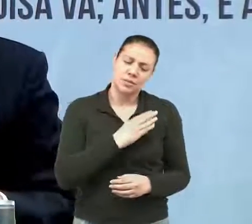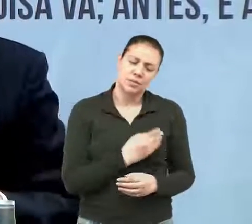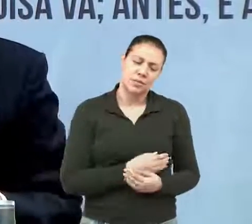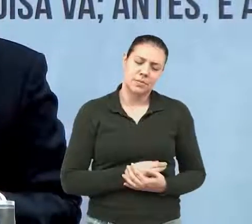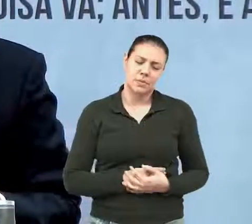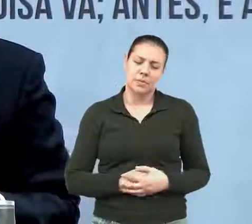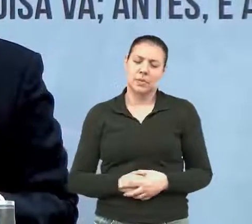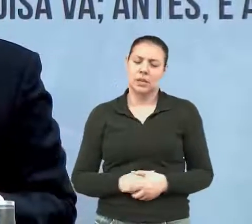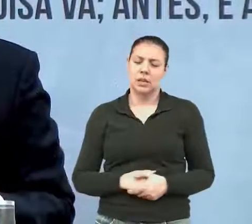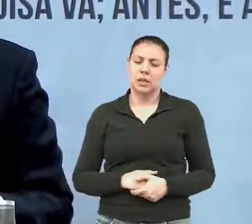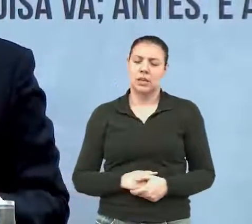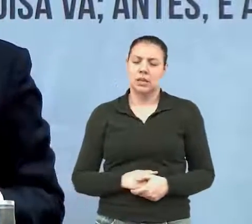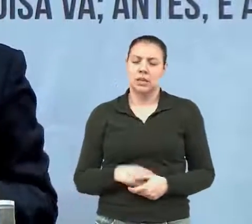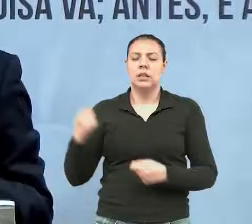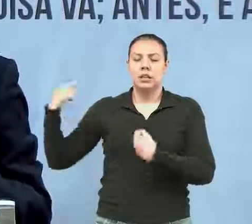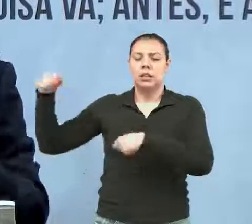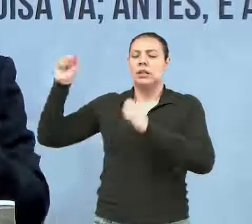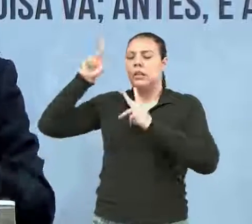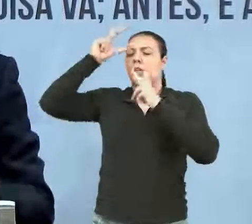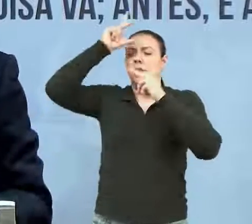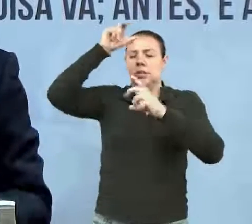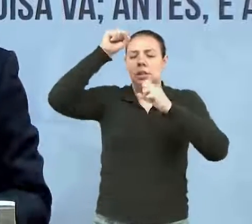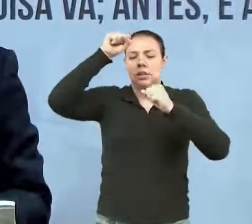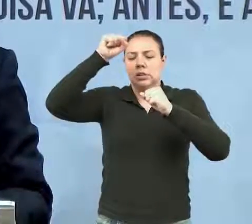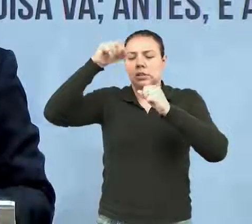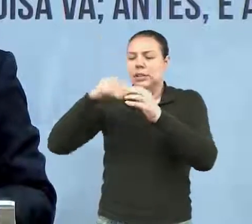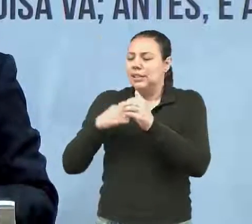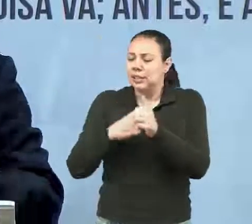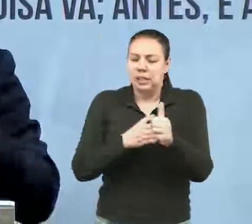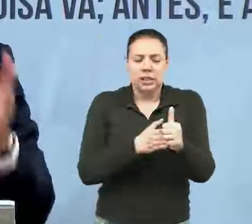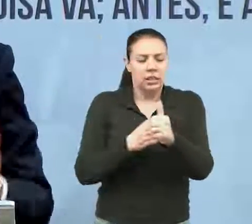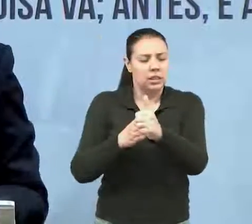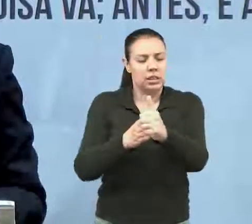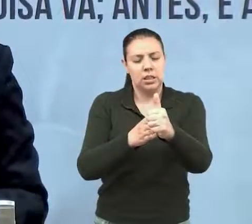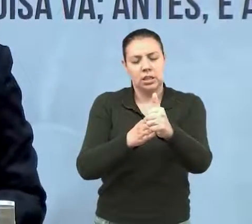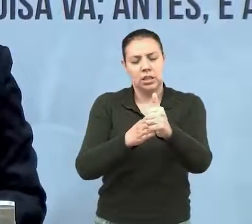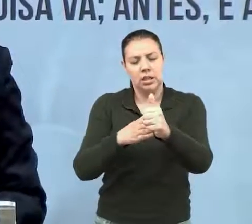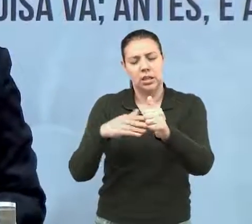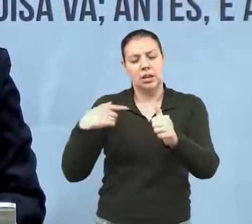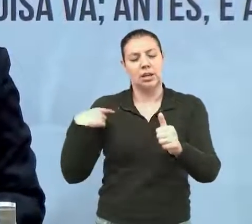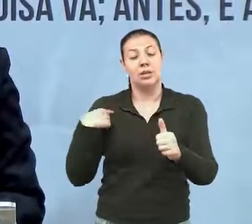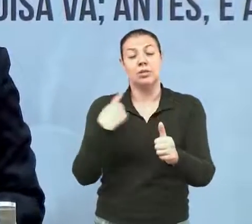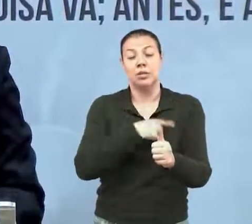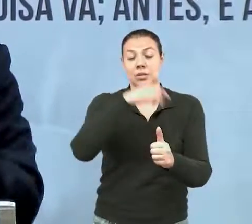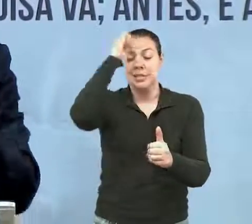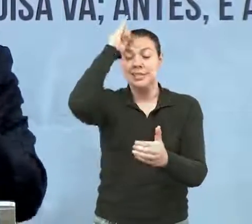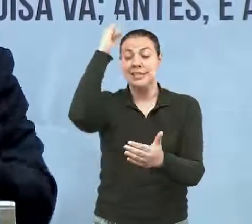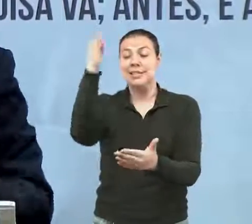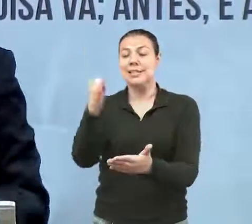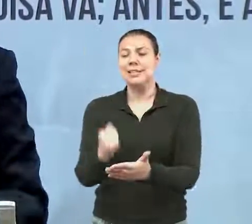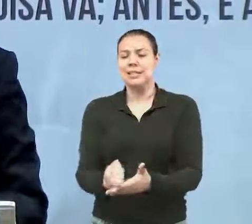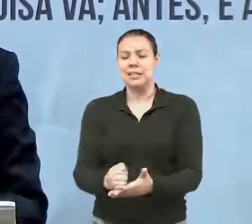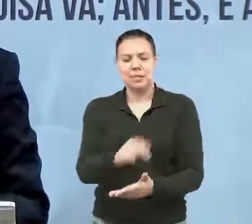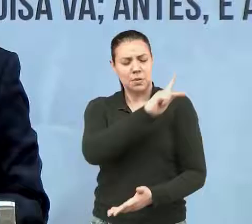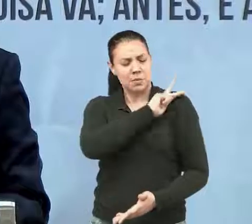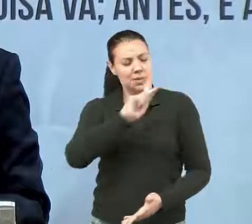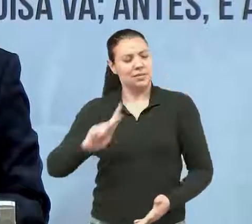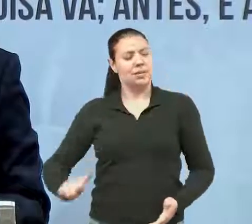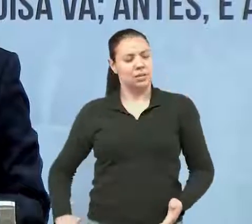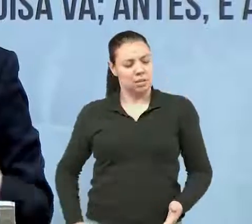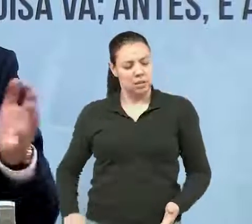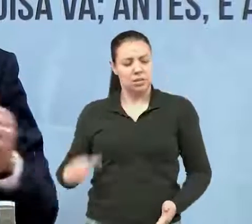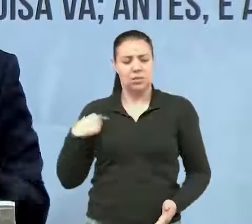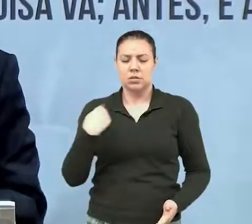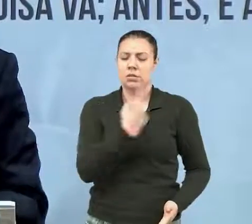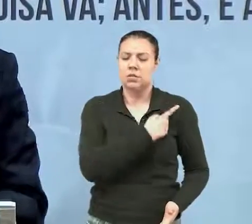coração. Meu Deus, dá direção à nossa liderança, ao presidente do nosso